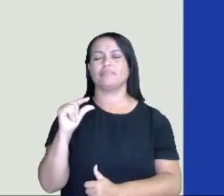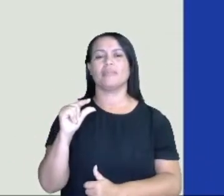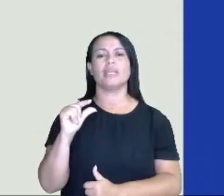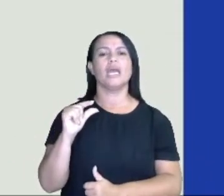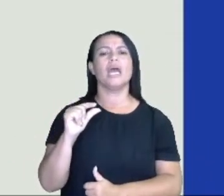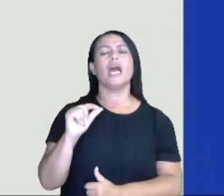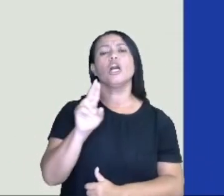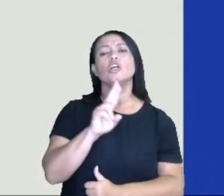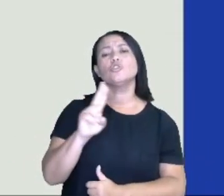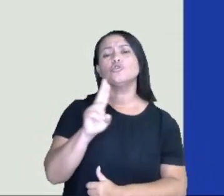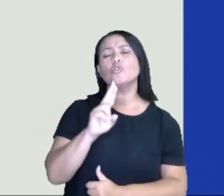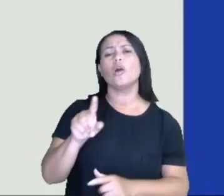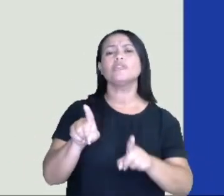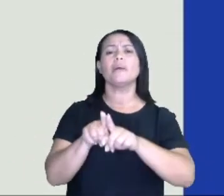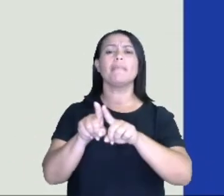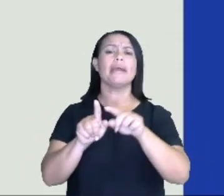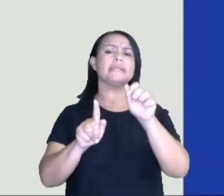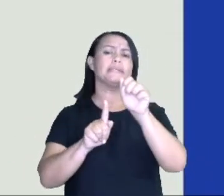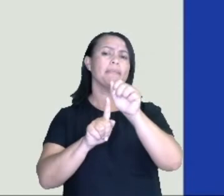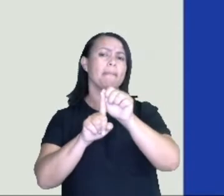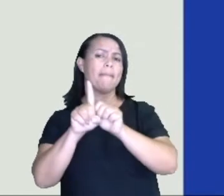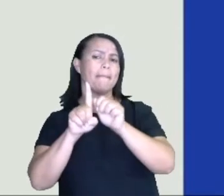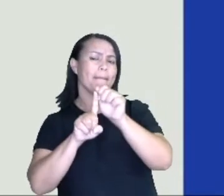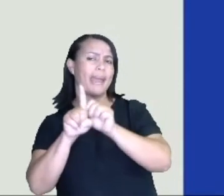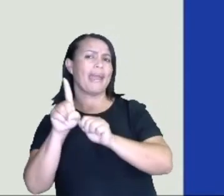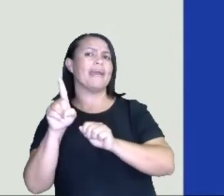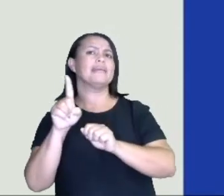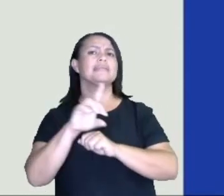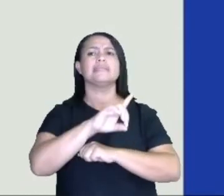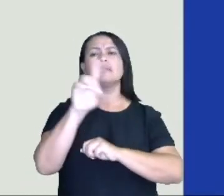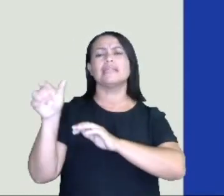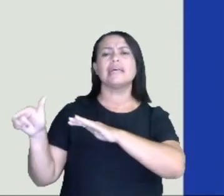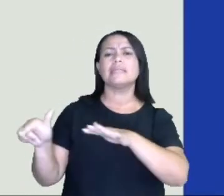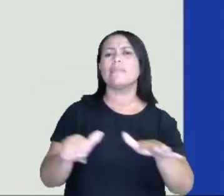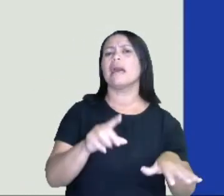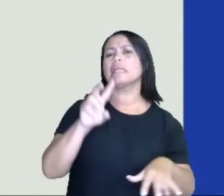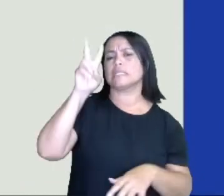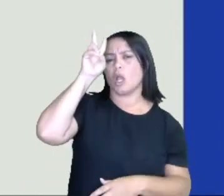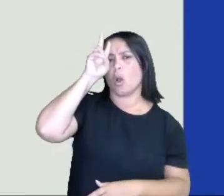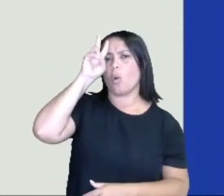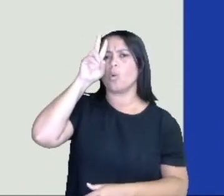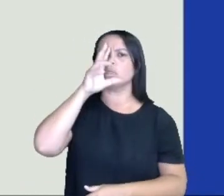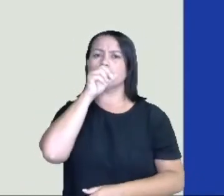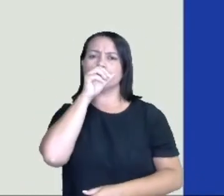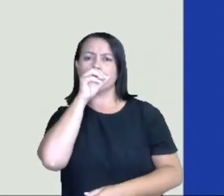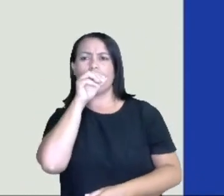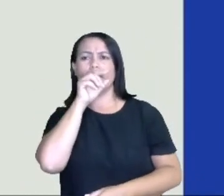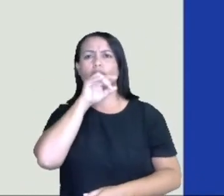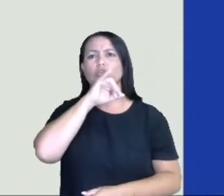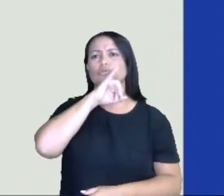Nos nomes de meses e dias de semana, segunda-feira, sábado, julho,